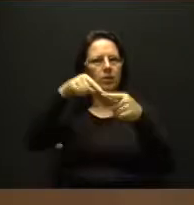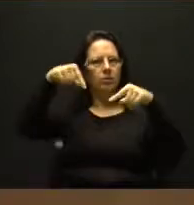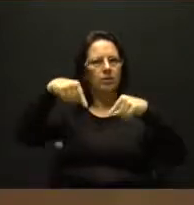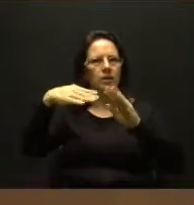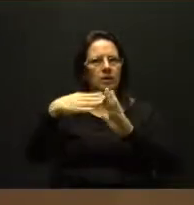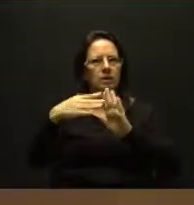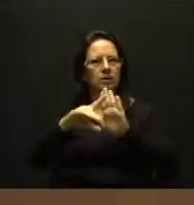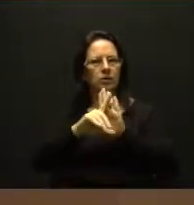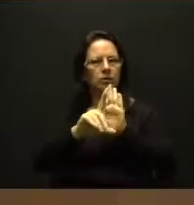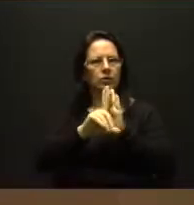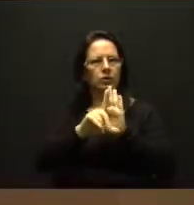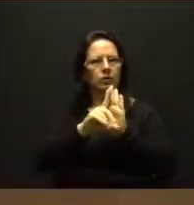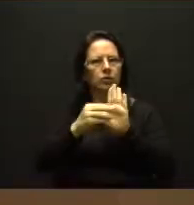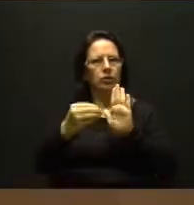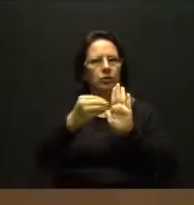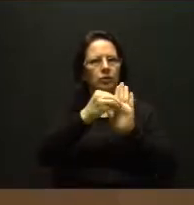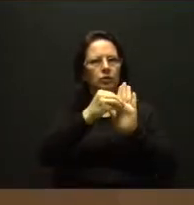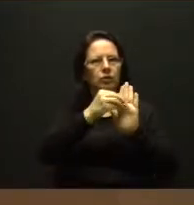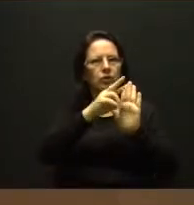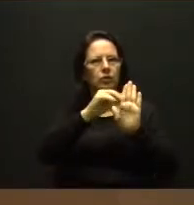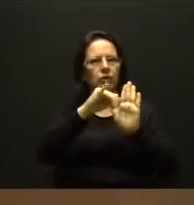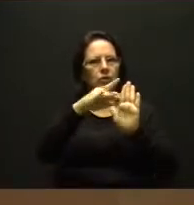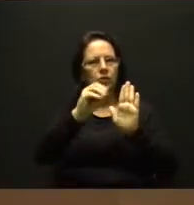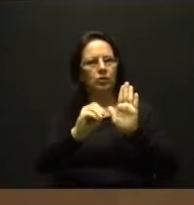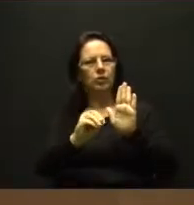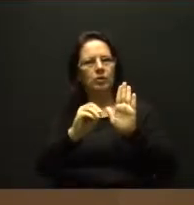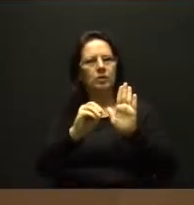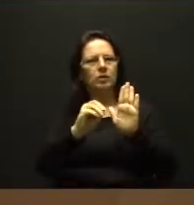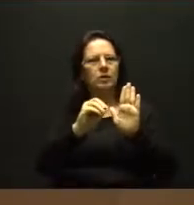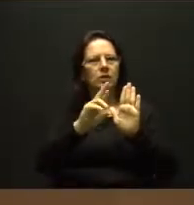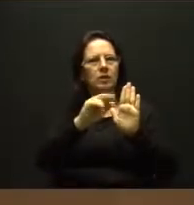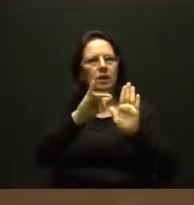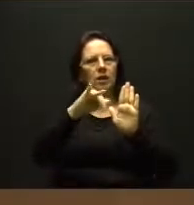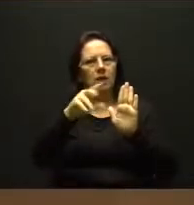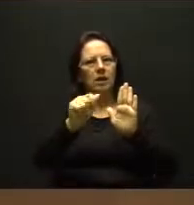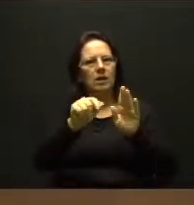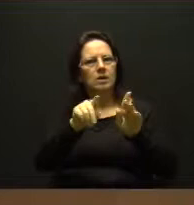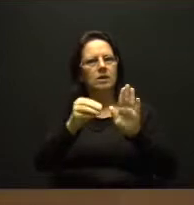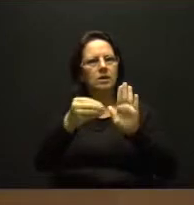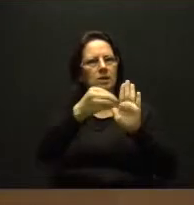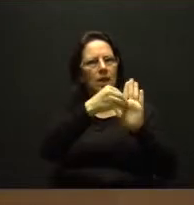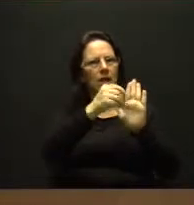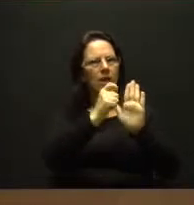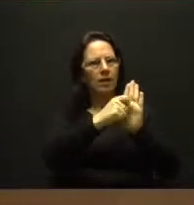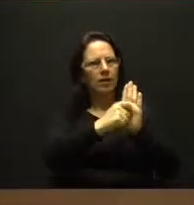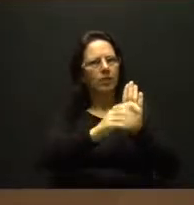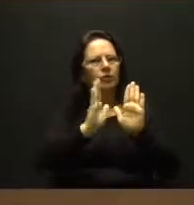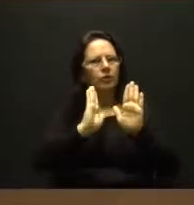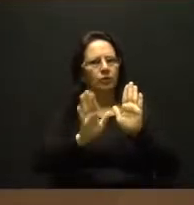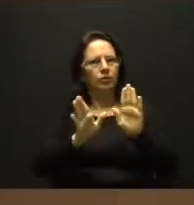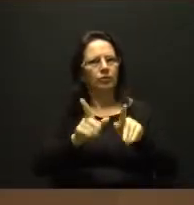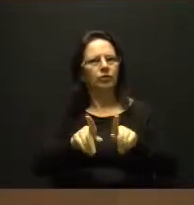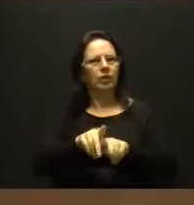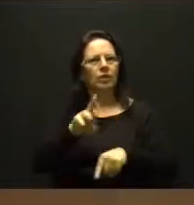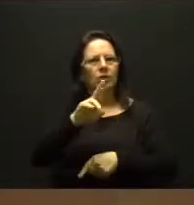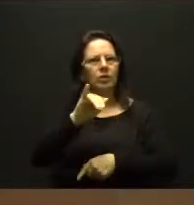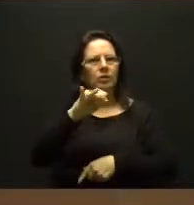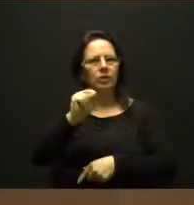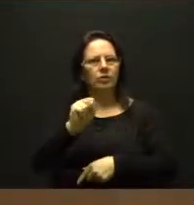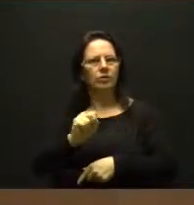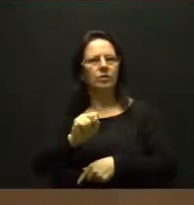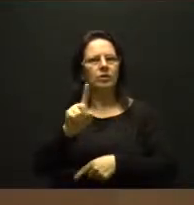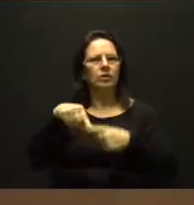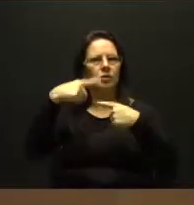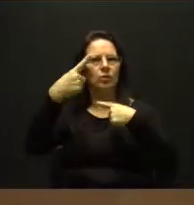leis com urgência esse anexo de risco de renúncia de receitas para que a gente possa já contar com esse reffis no ano que vem também